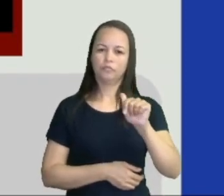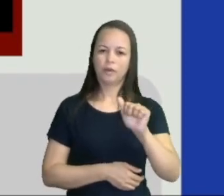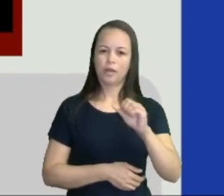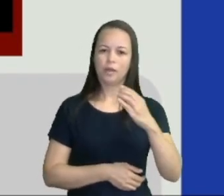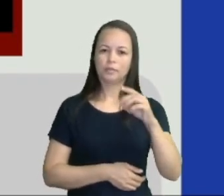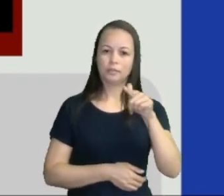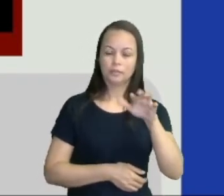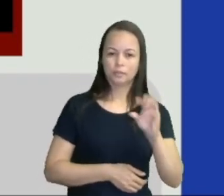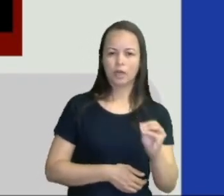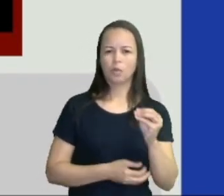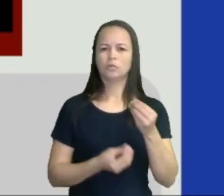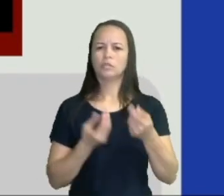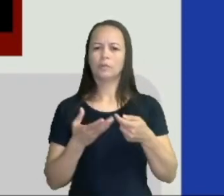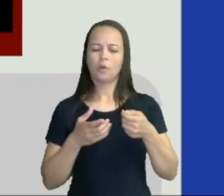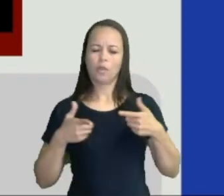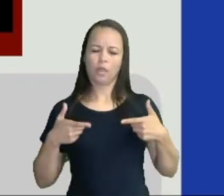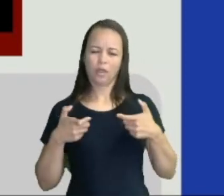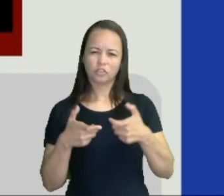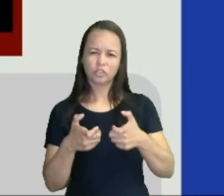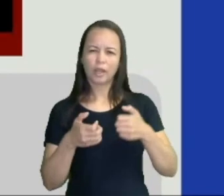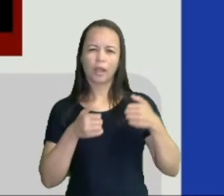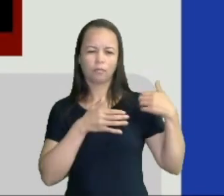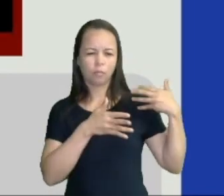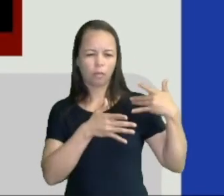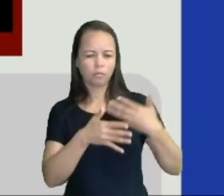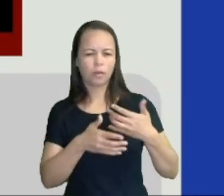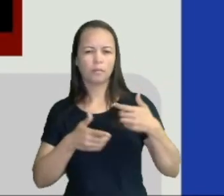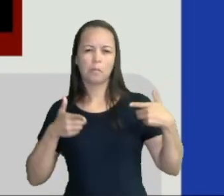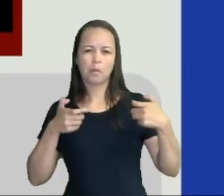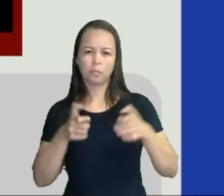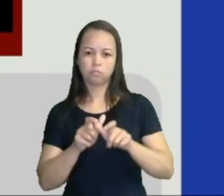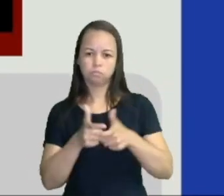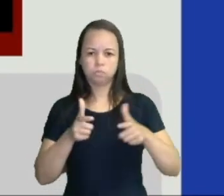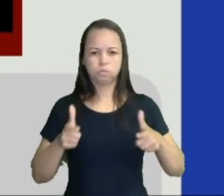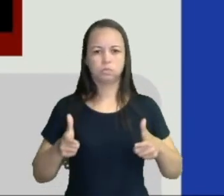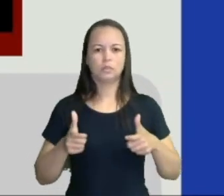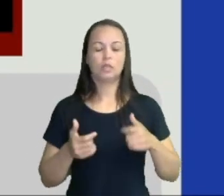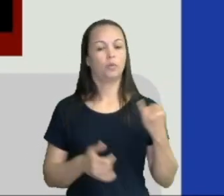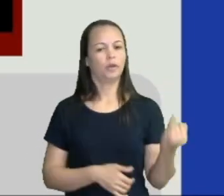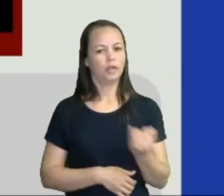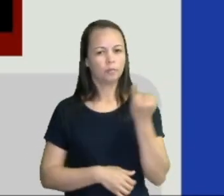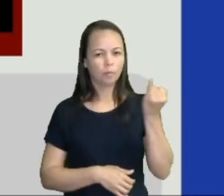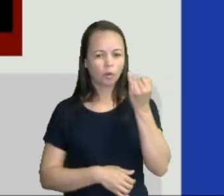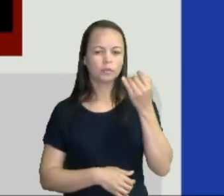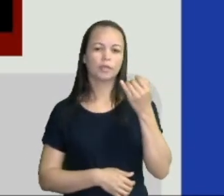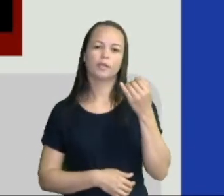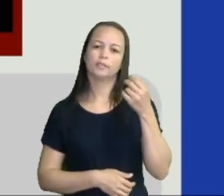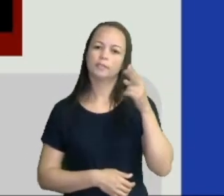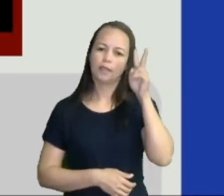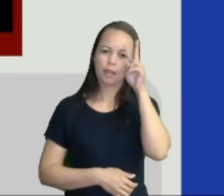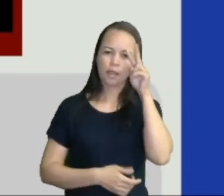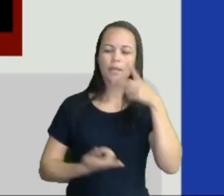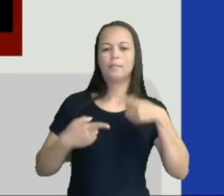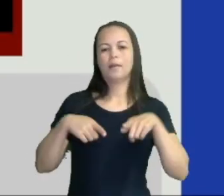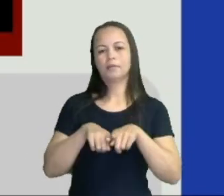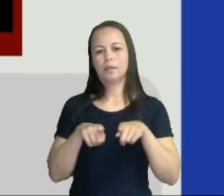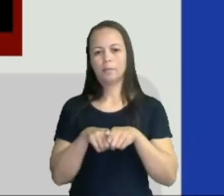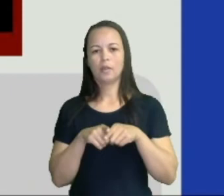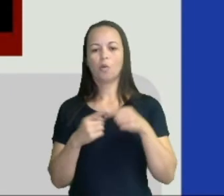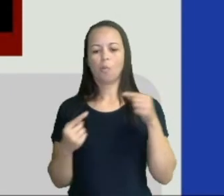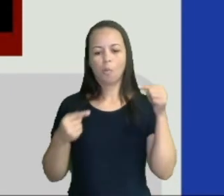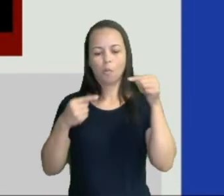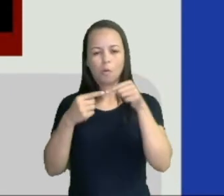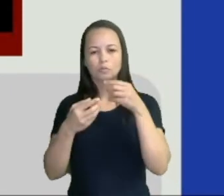das guerras que se vinham passando, eram muito grandes. Então, é importante a gente frisar isso como um ponto importante